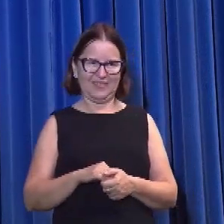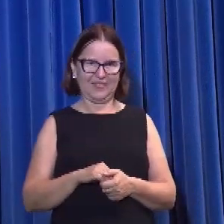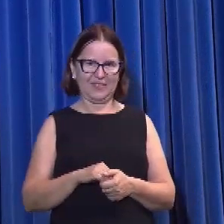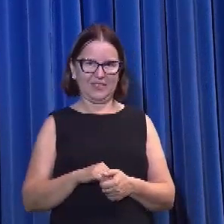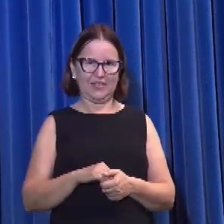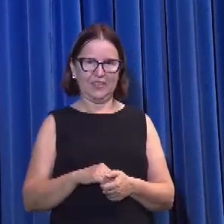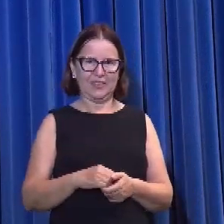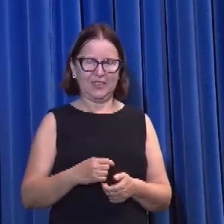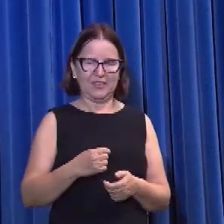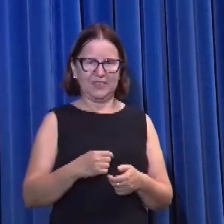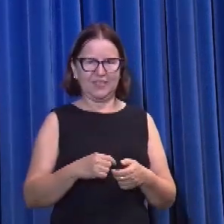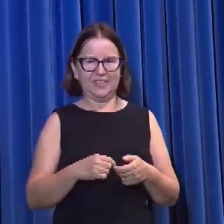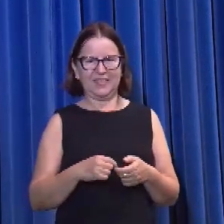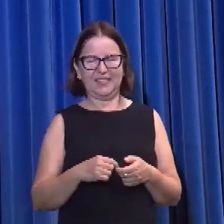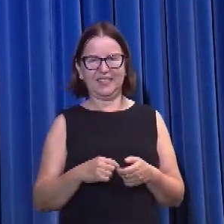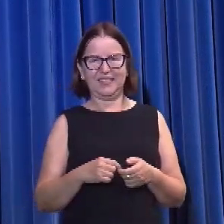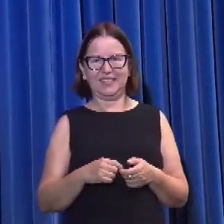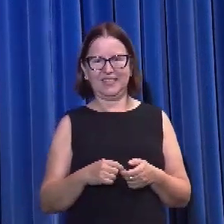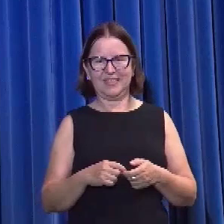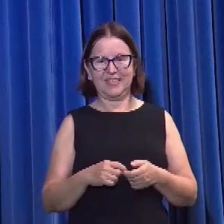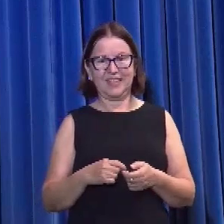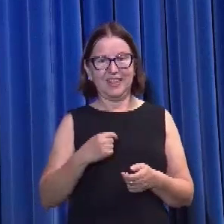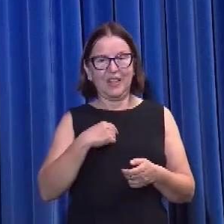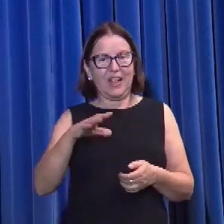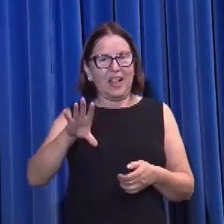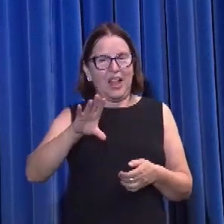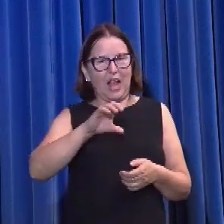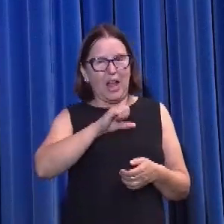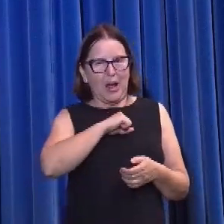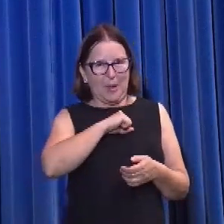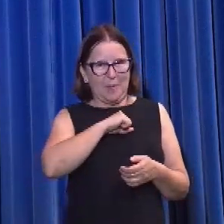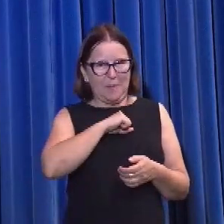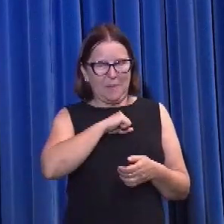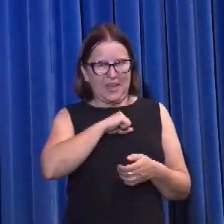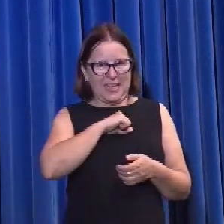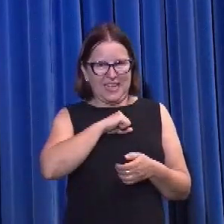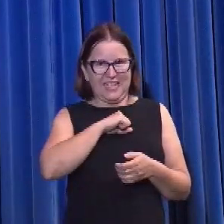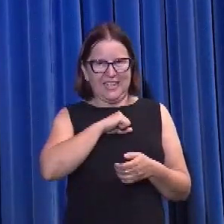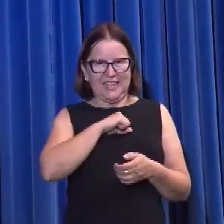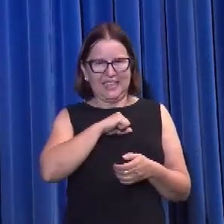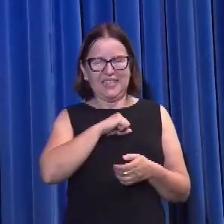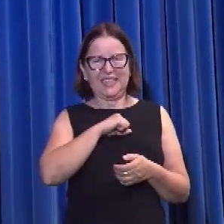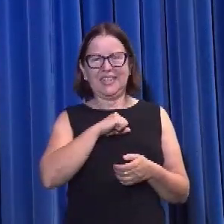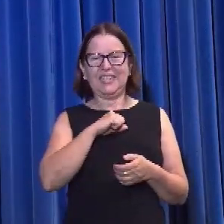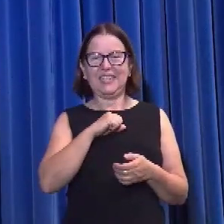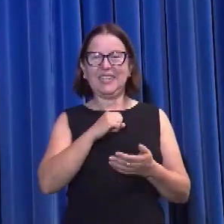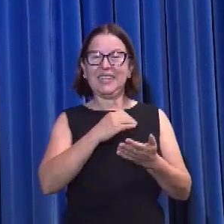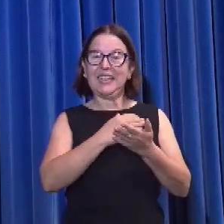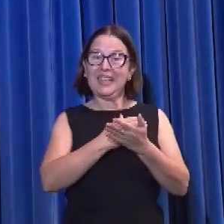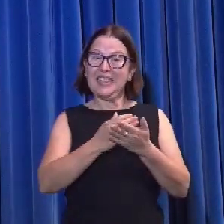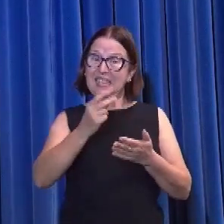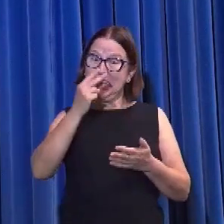Eu o amei desde o primeiro momento que coloquei os meus olhos em você lá na eternidade.